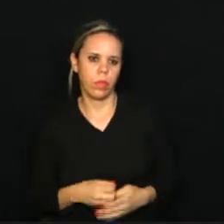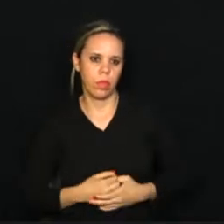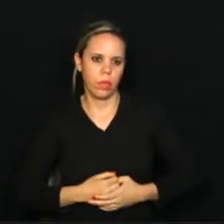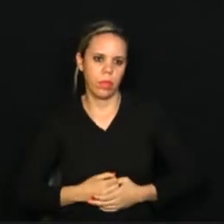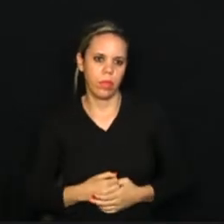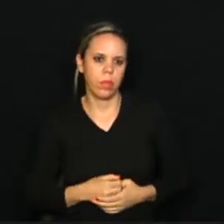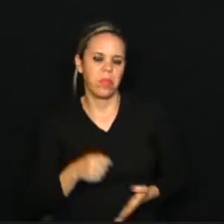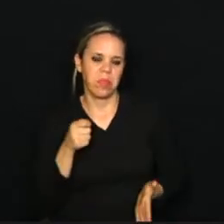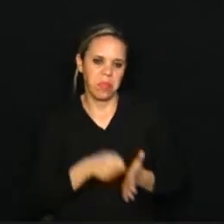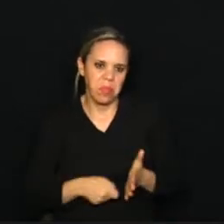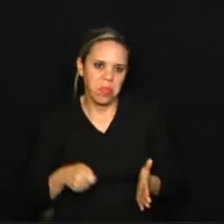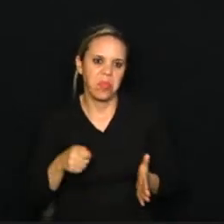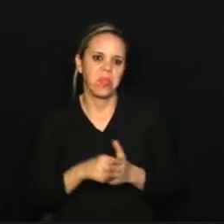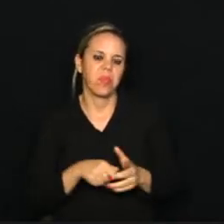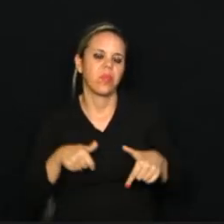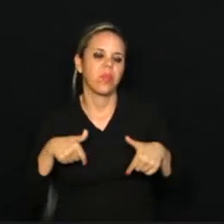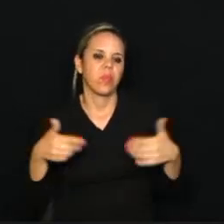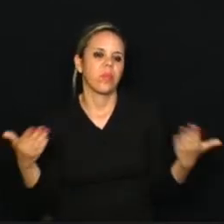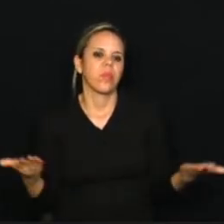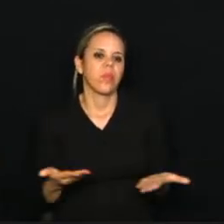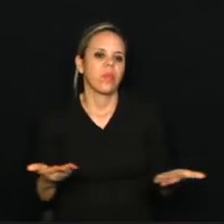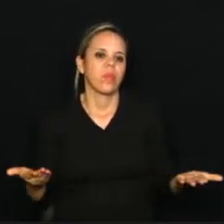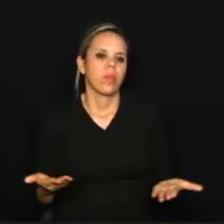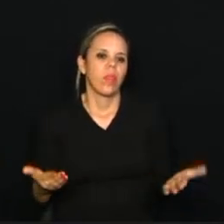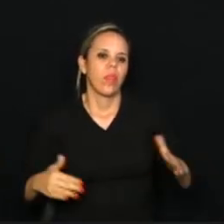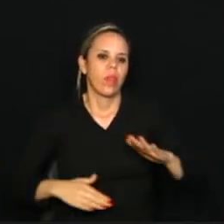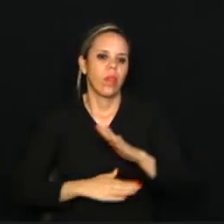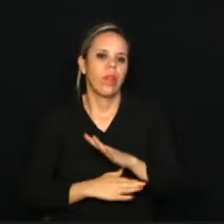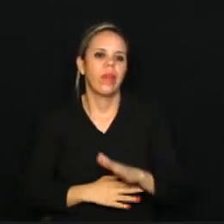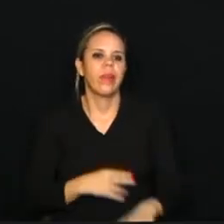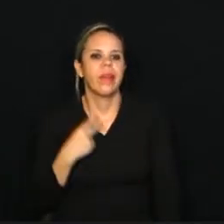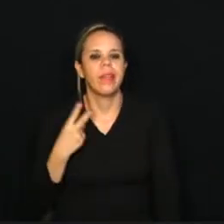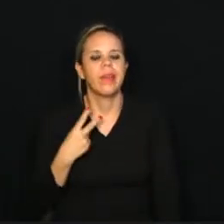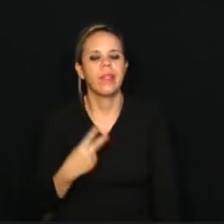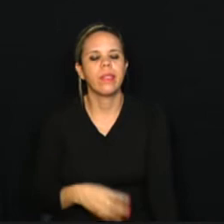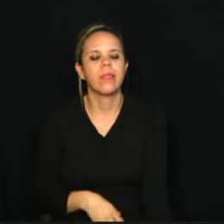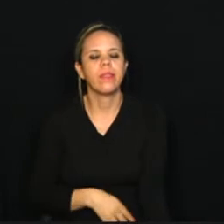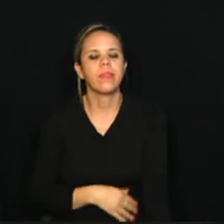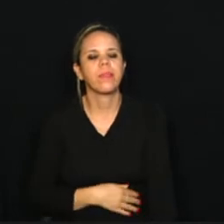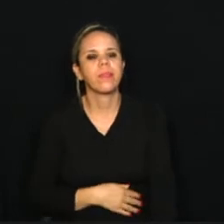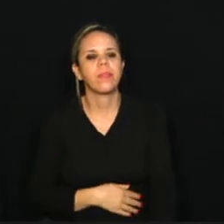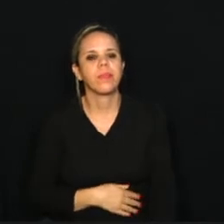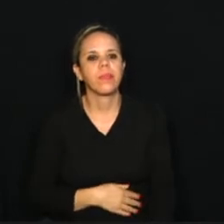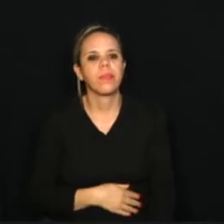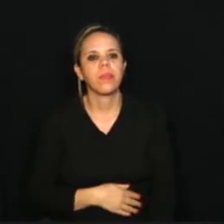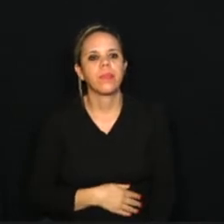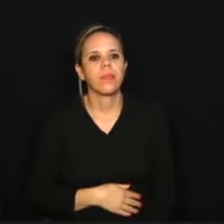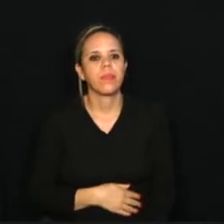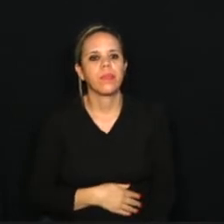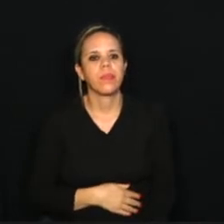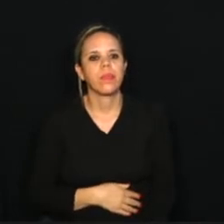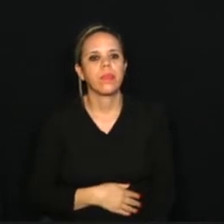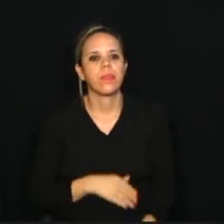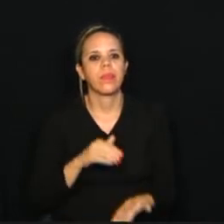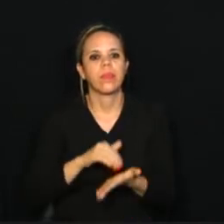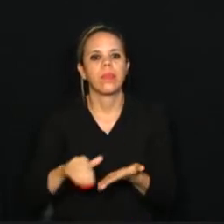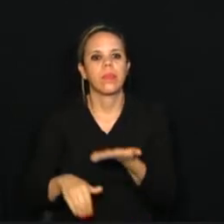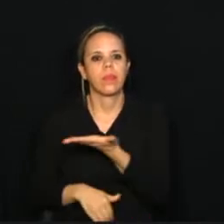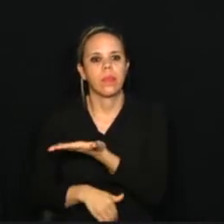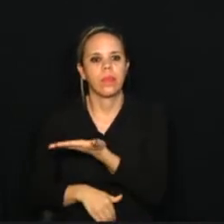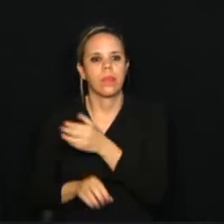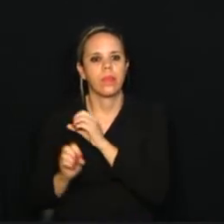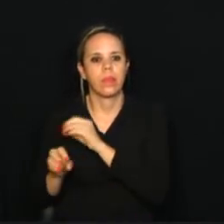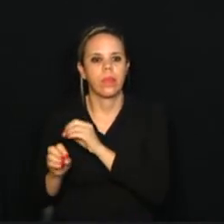dedicada, atuante, agora na Câmara Municipal de Campinas. e com o nosso ilustre secretário de